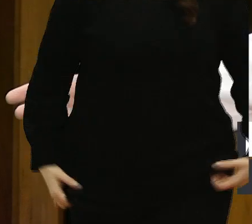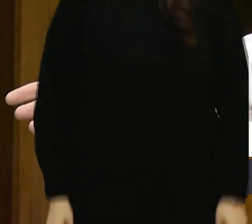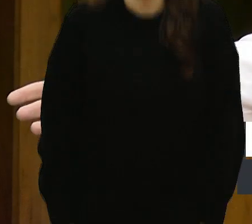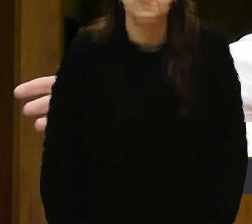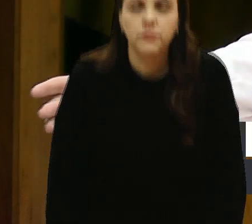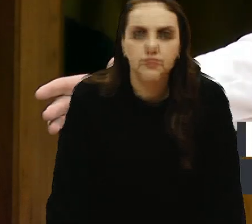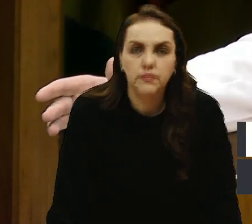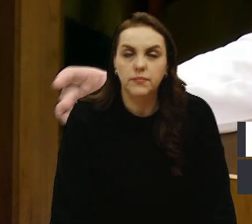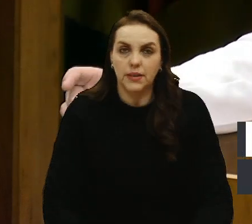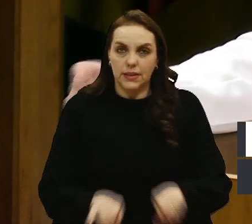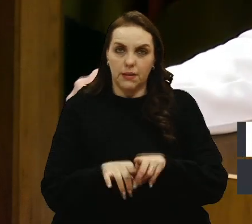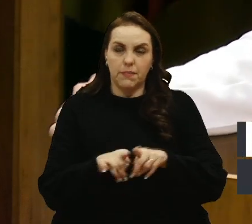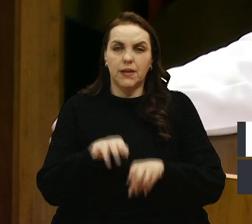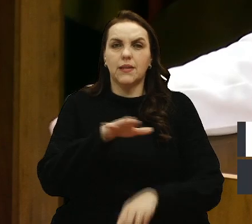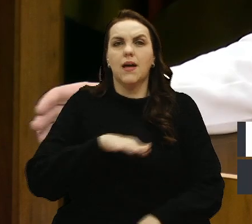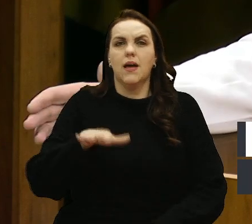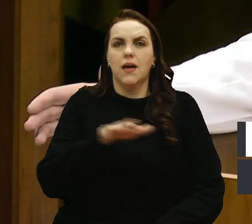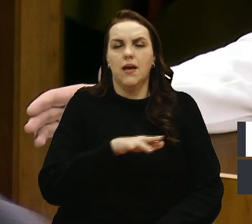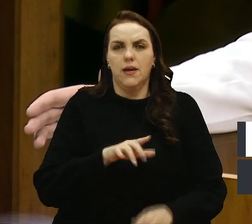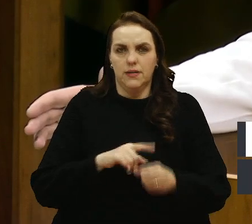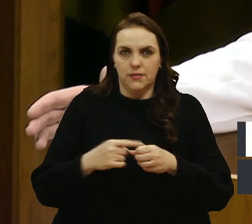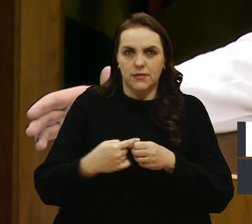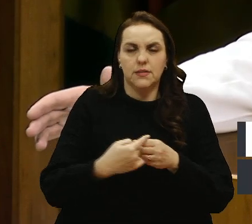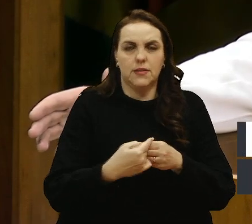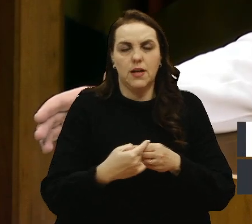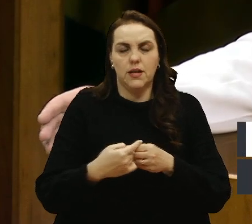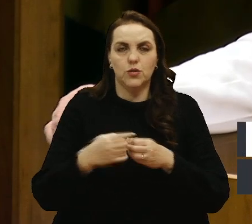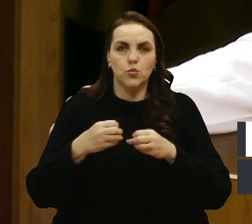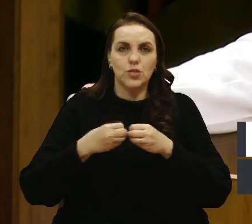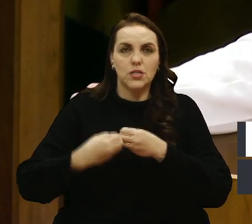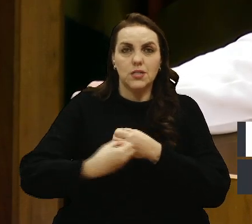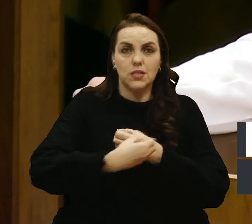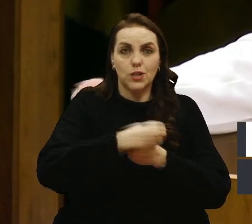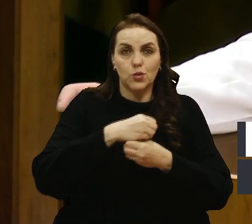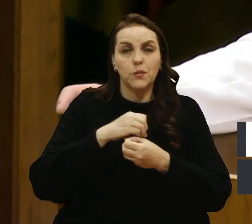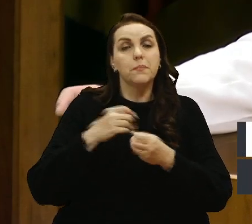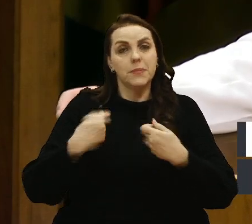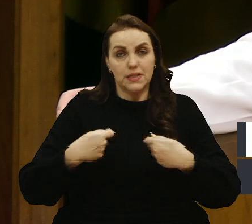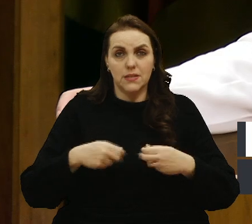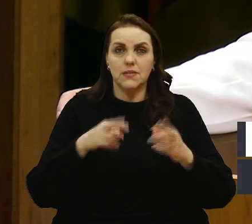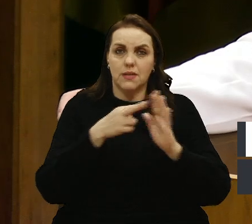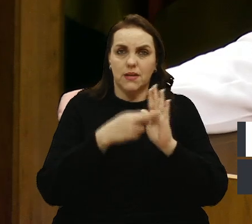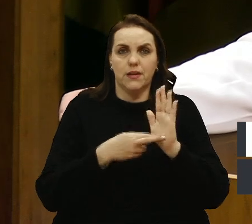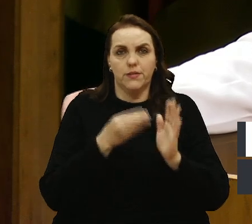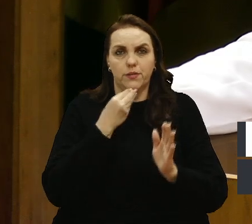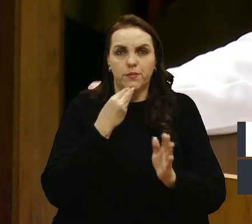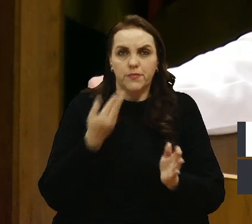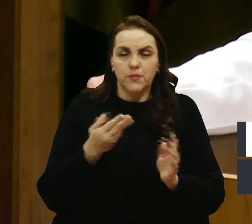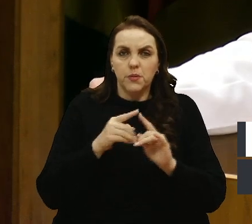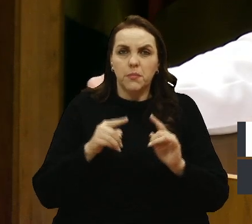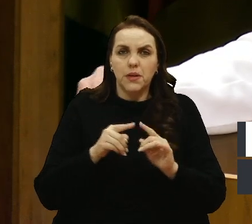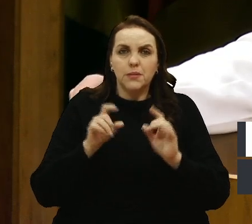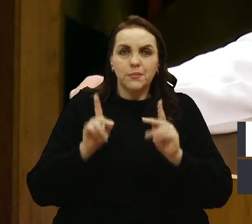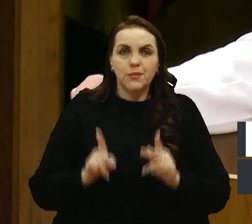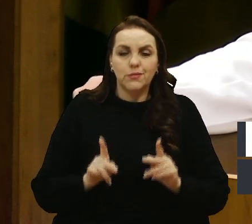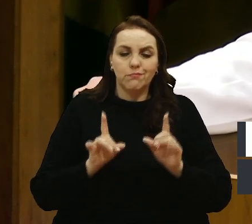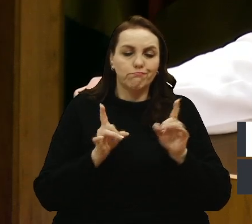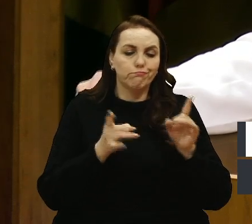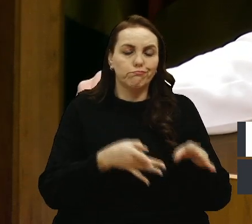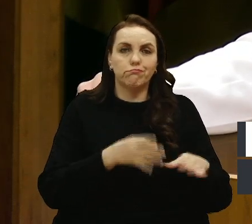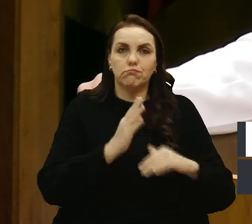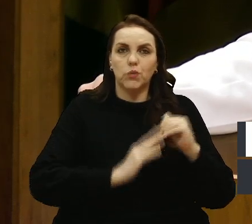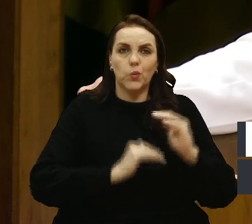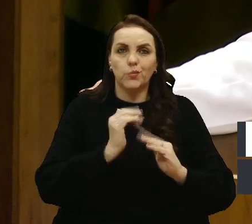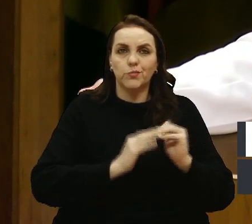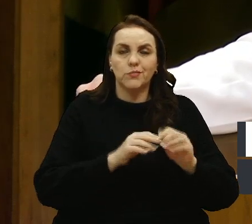um regramento, mas no interior nós não podemos mais exigir. Tem pessoas que estão deixando de construir construções do